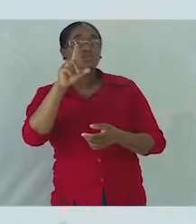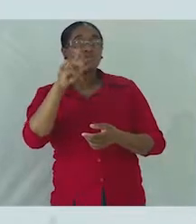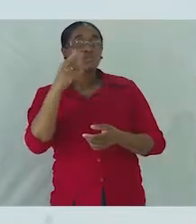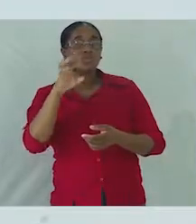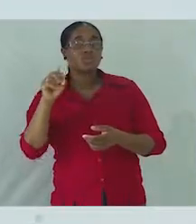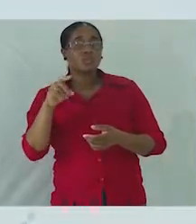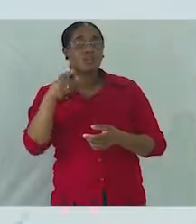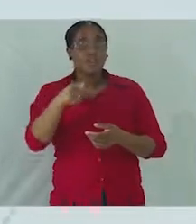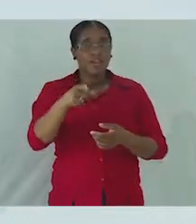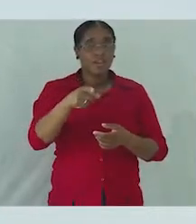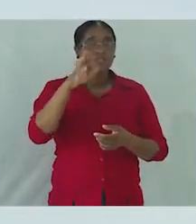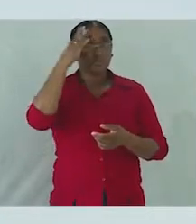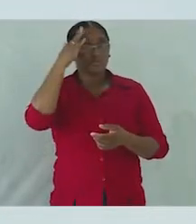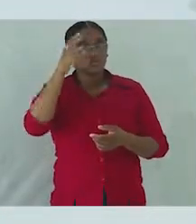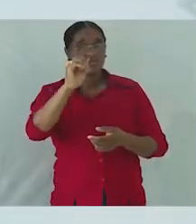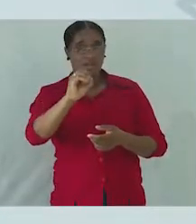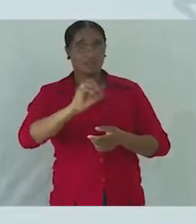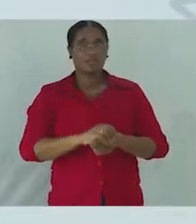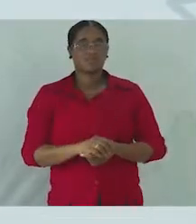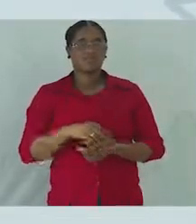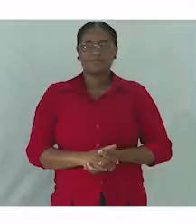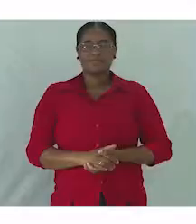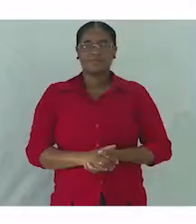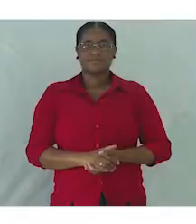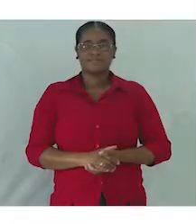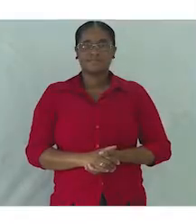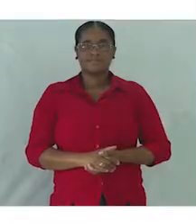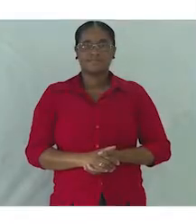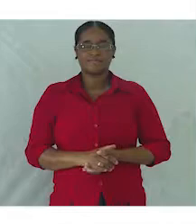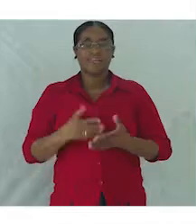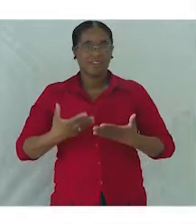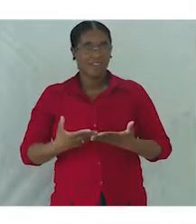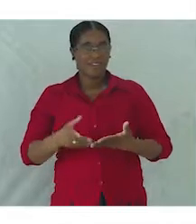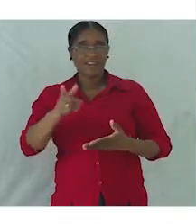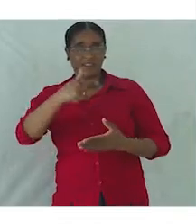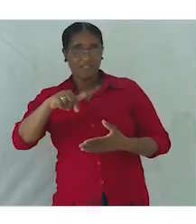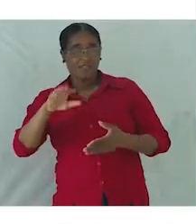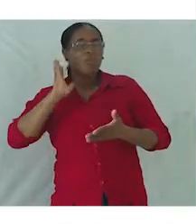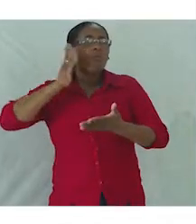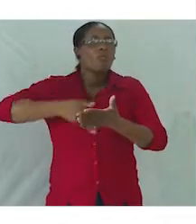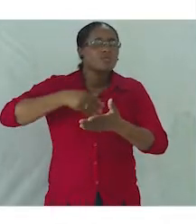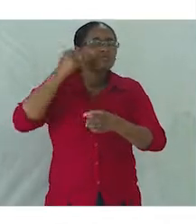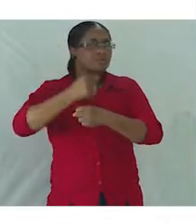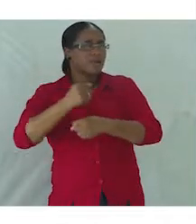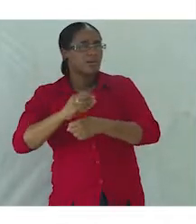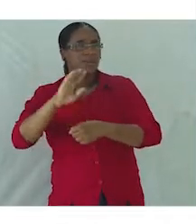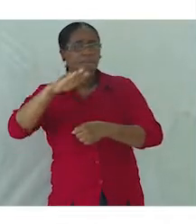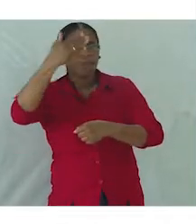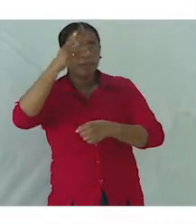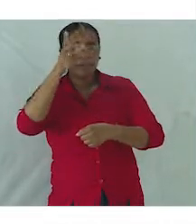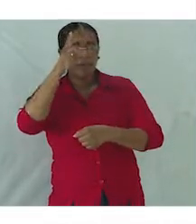essa solução é 0. Muito bem. Vamos ver o último exercício da primeira